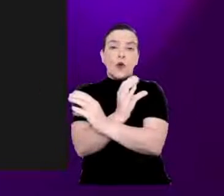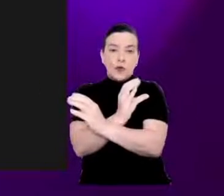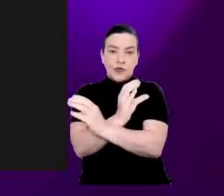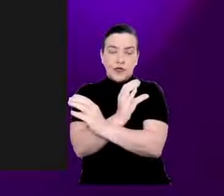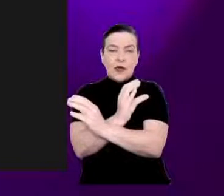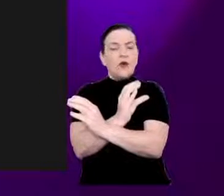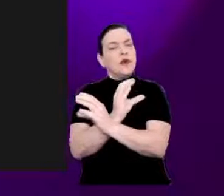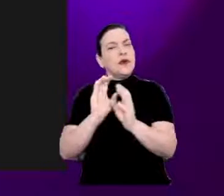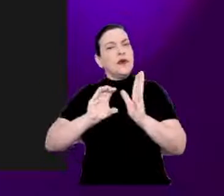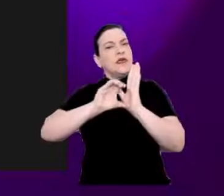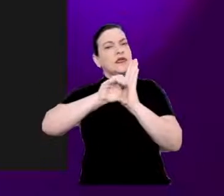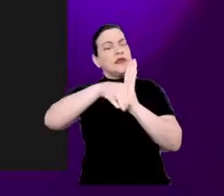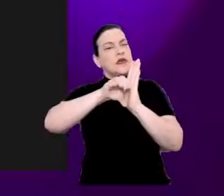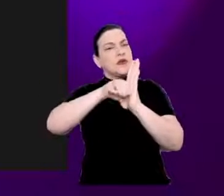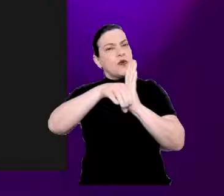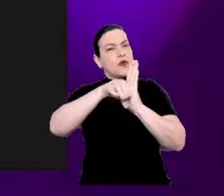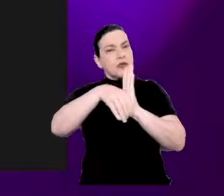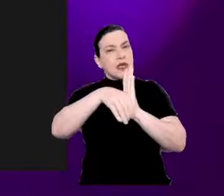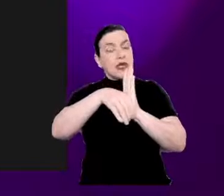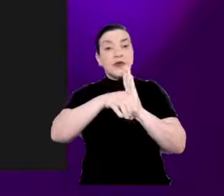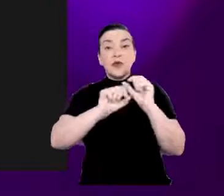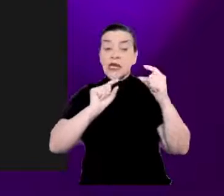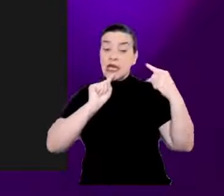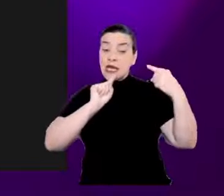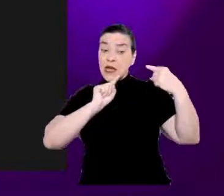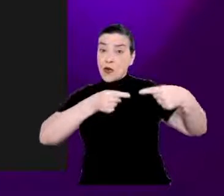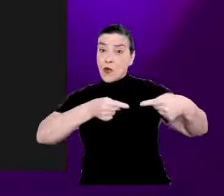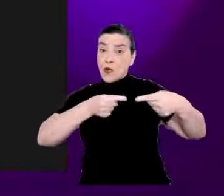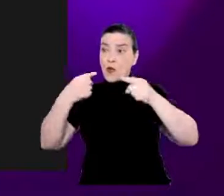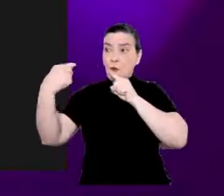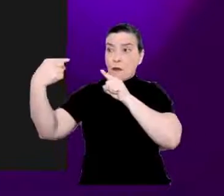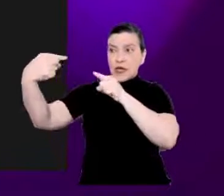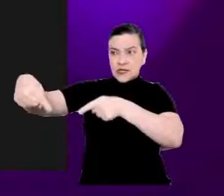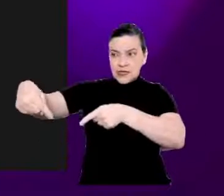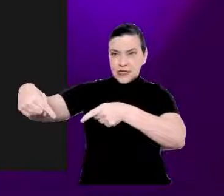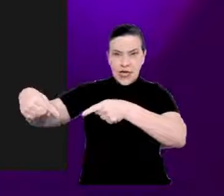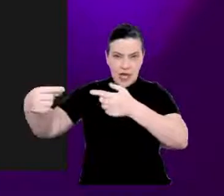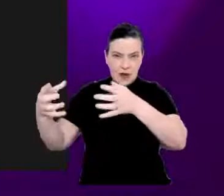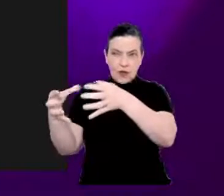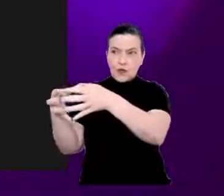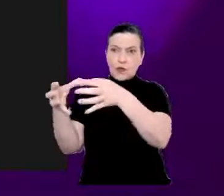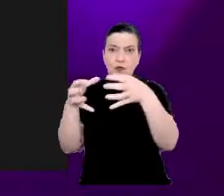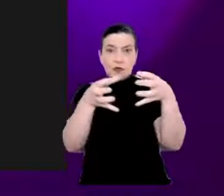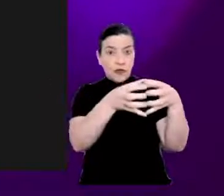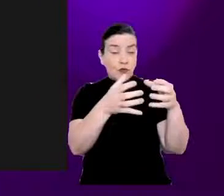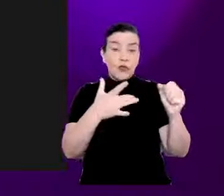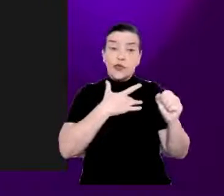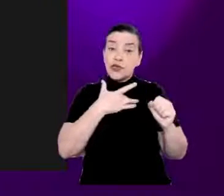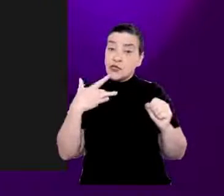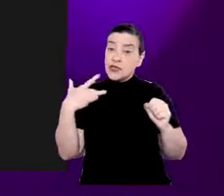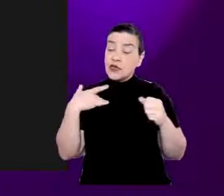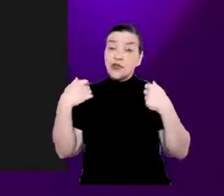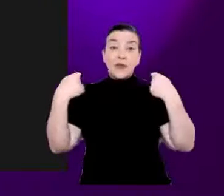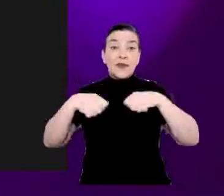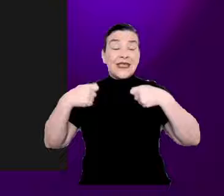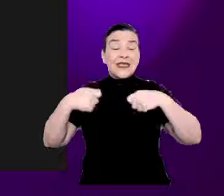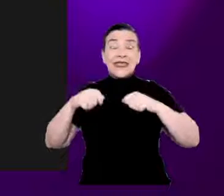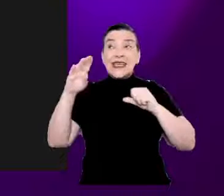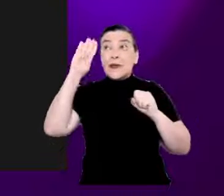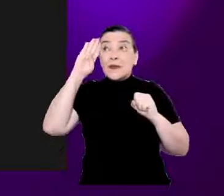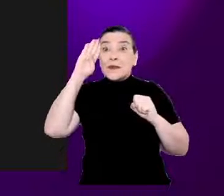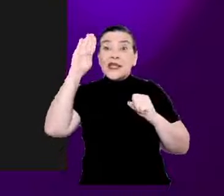conceito, a competição entre as organizações de saúde deveriam ser por resultados em saúde, por